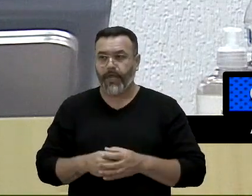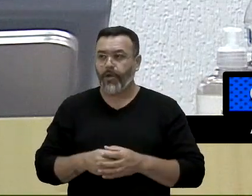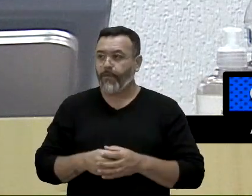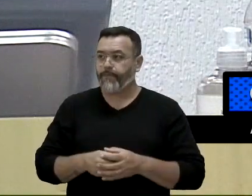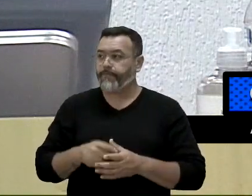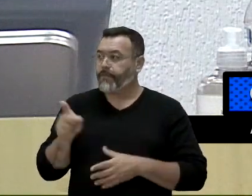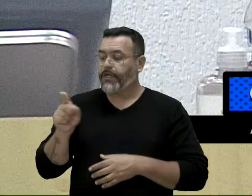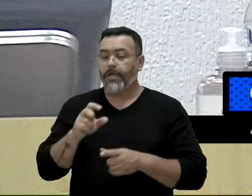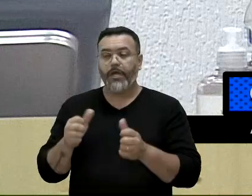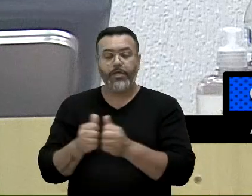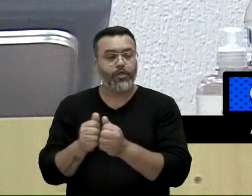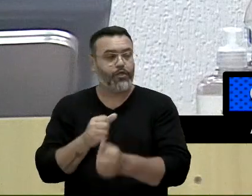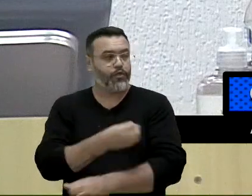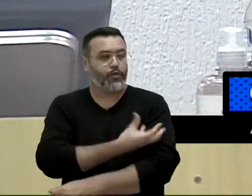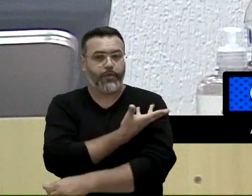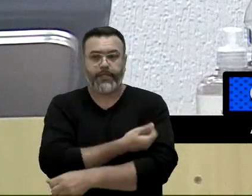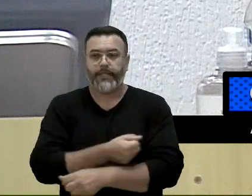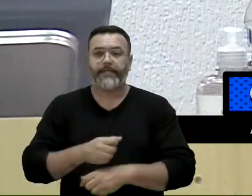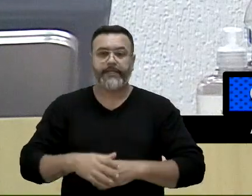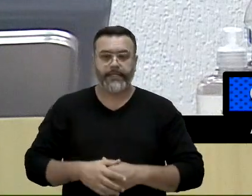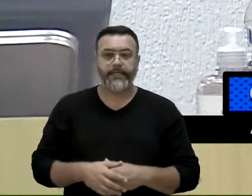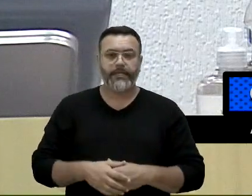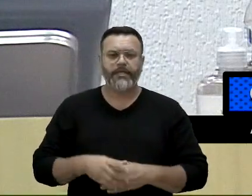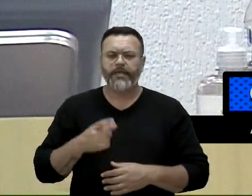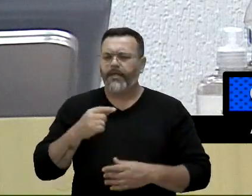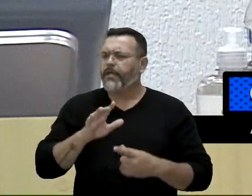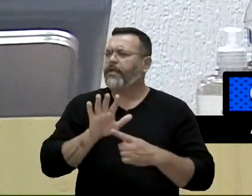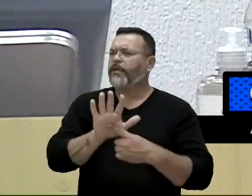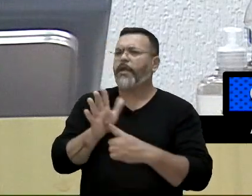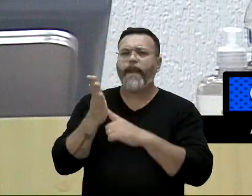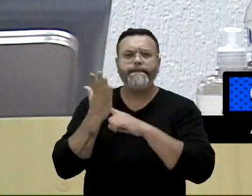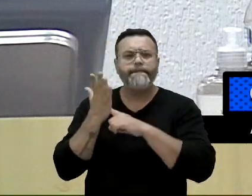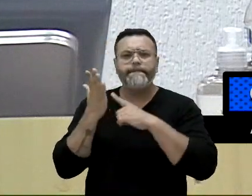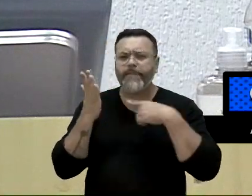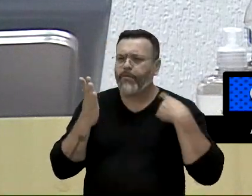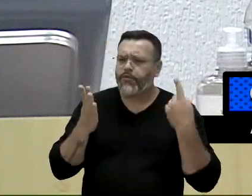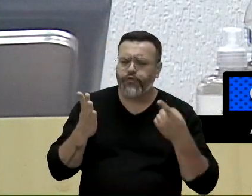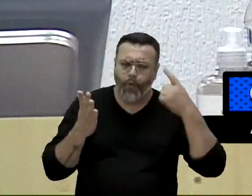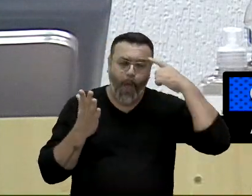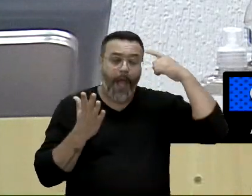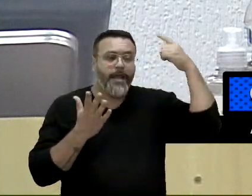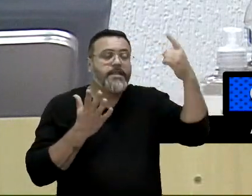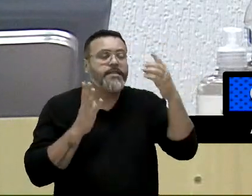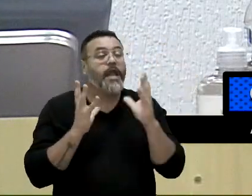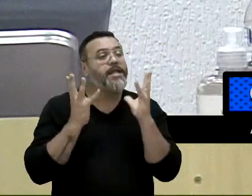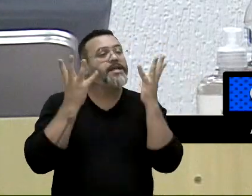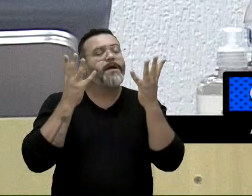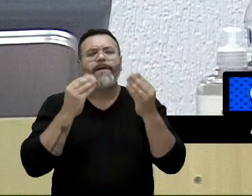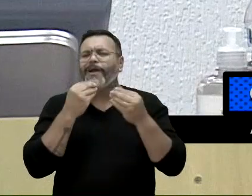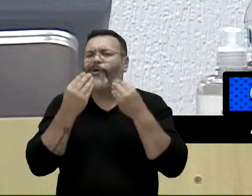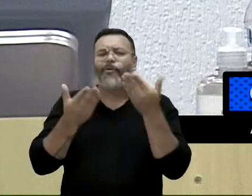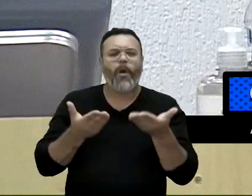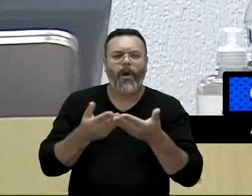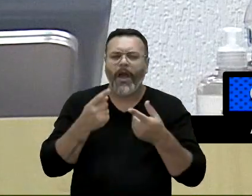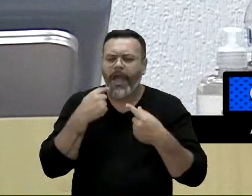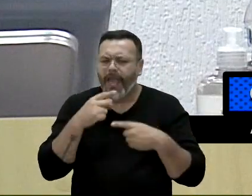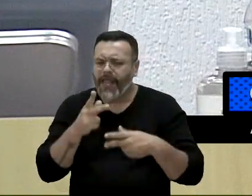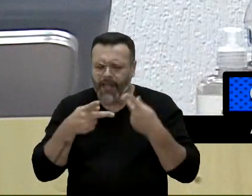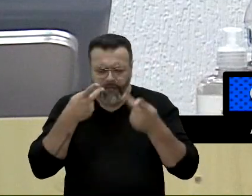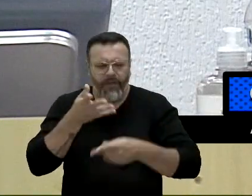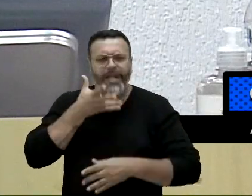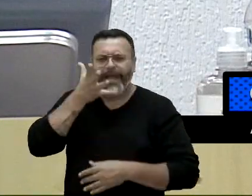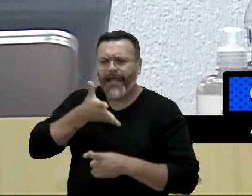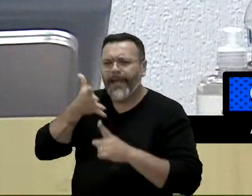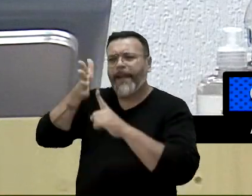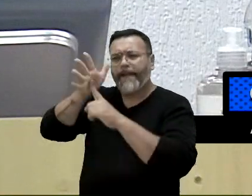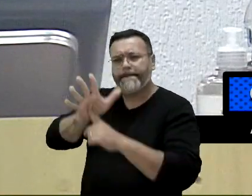mostrou, né, o que seria, qual seria a ideia da campanha. Na hora que ela falou, eu brilhei o olho. Ela falou do que eu